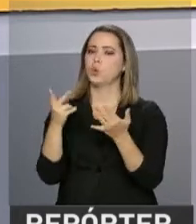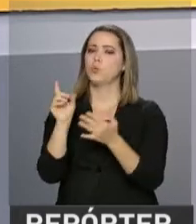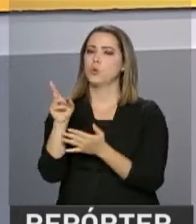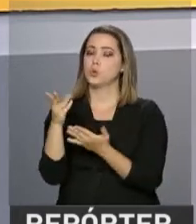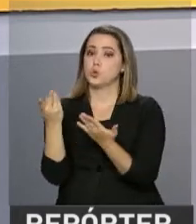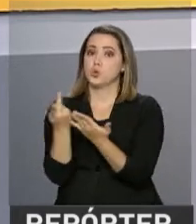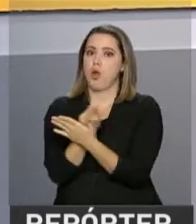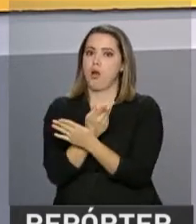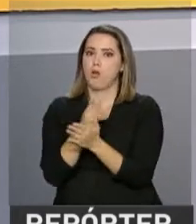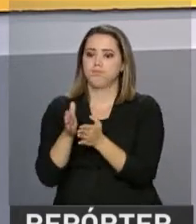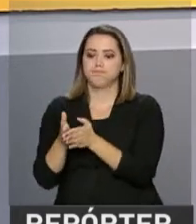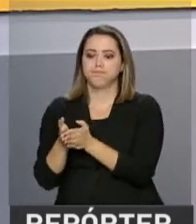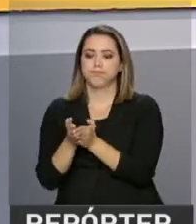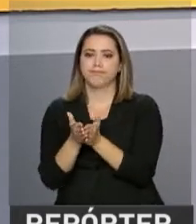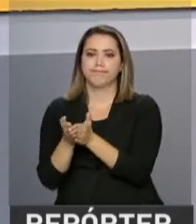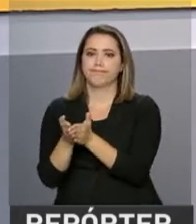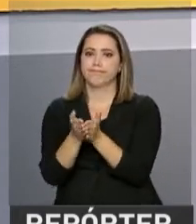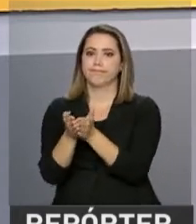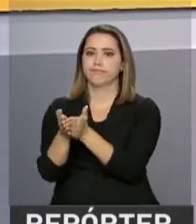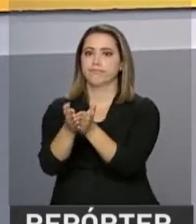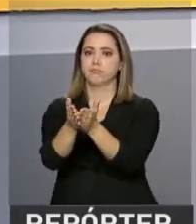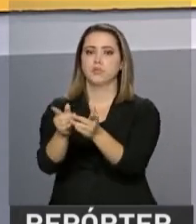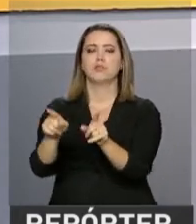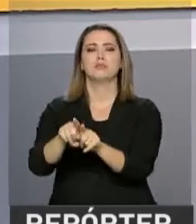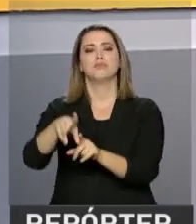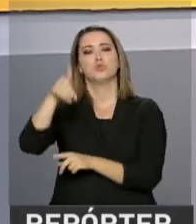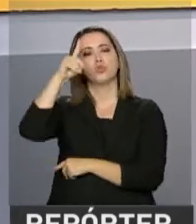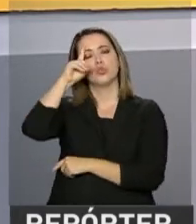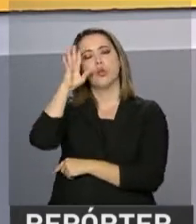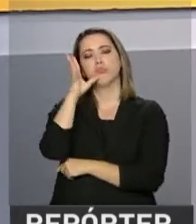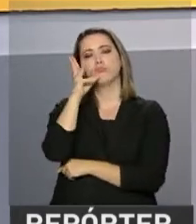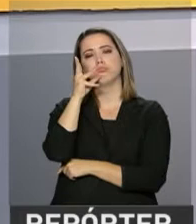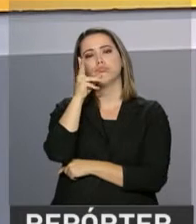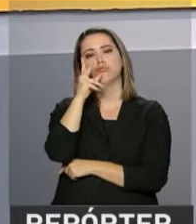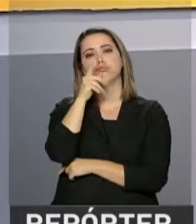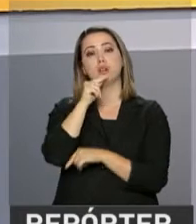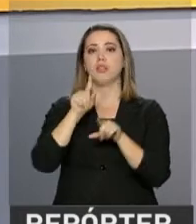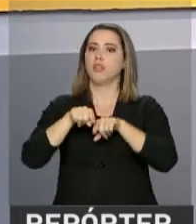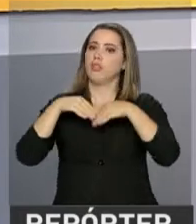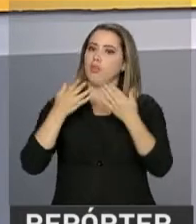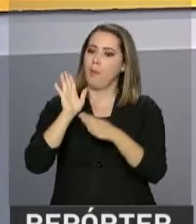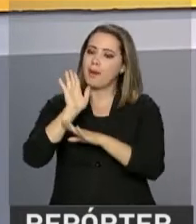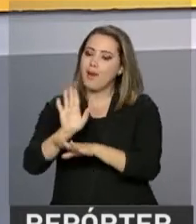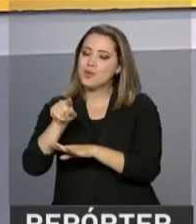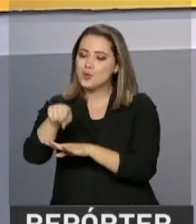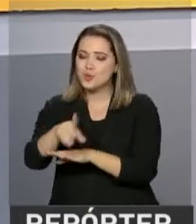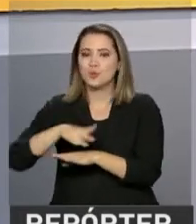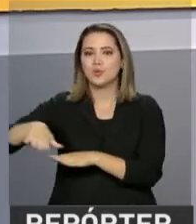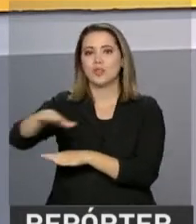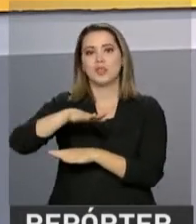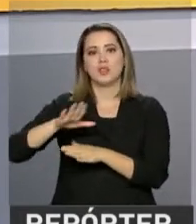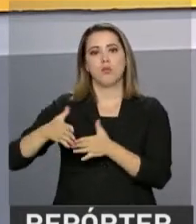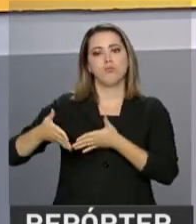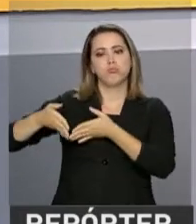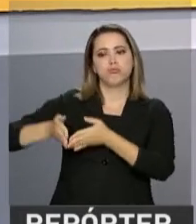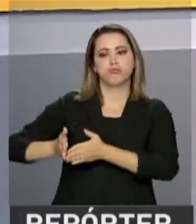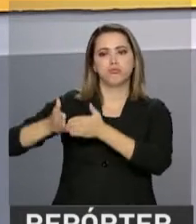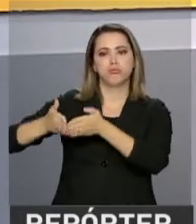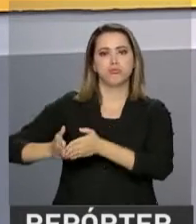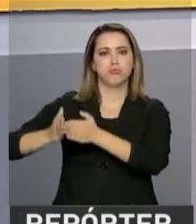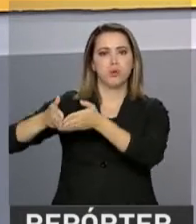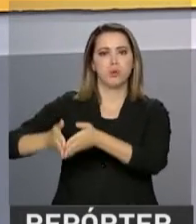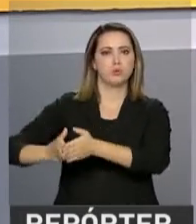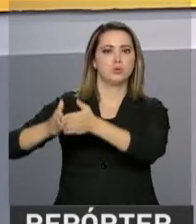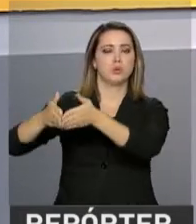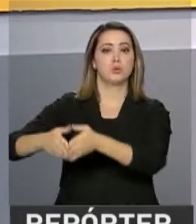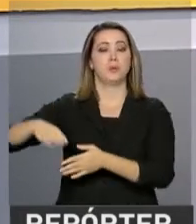por barco e às vezes a viagem pode levar dias para atender essa população navios da marinha brasileira percorrem a